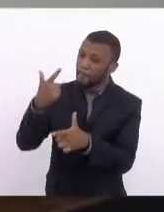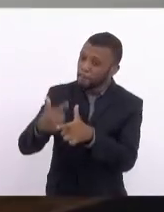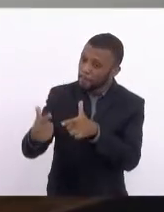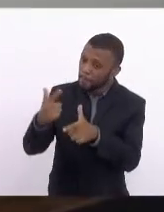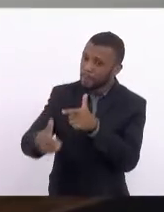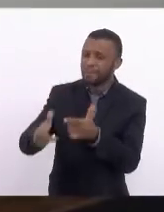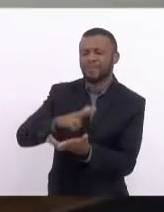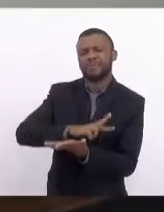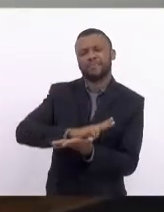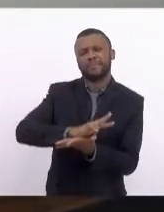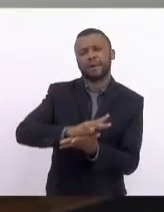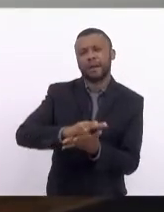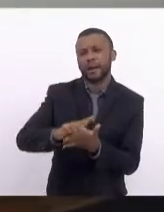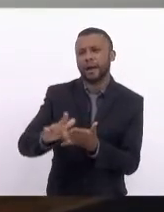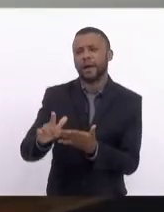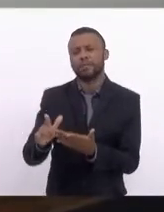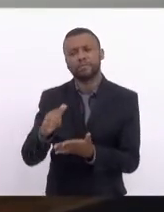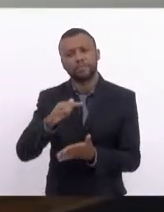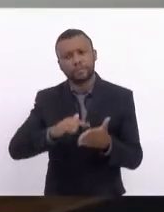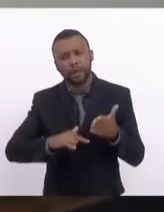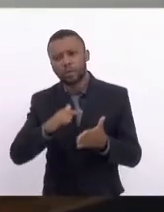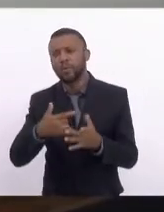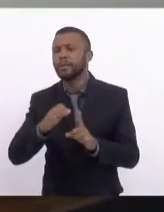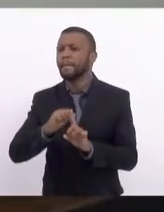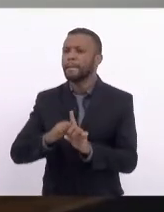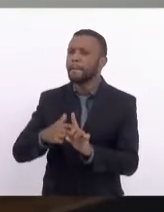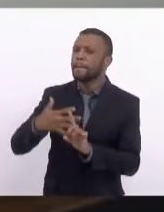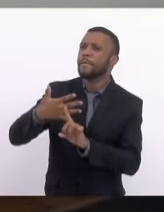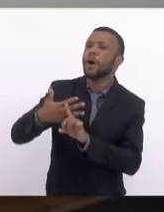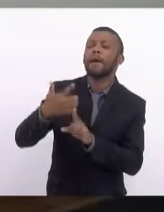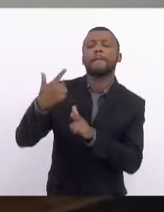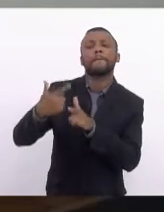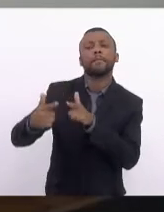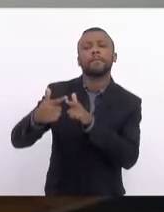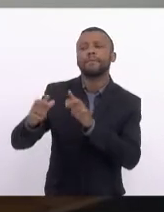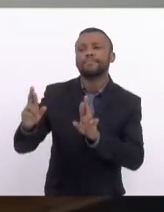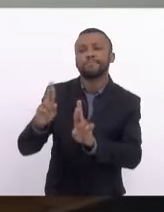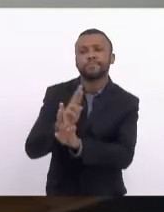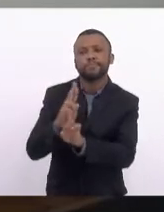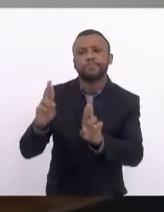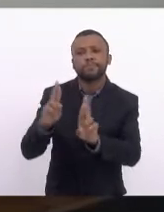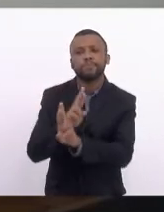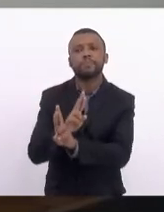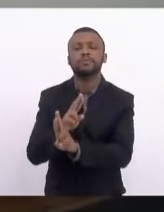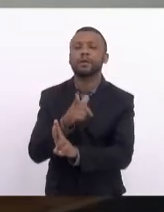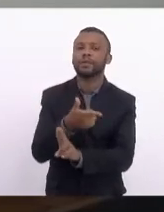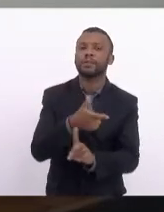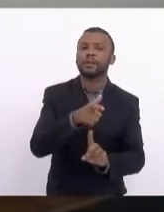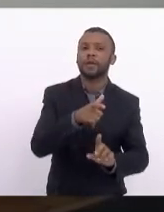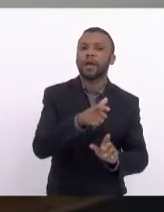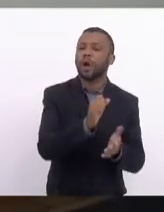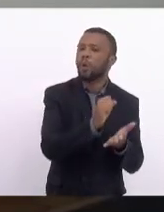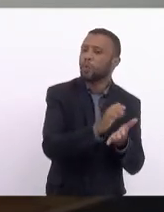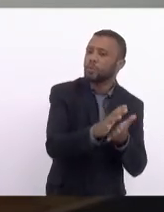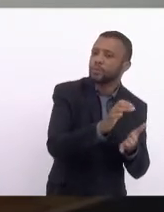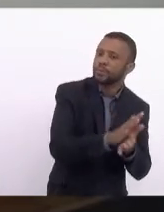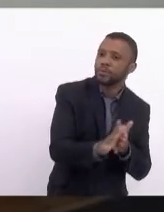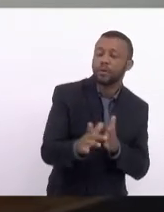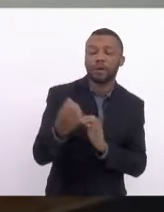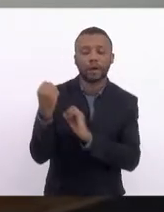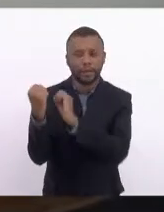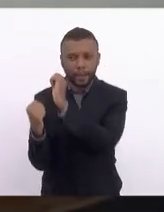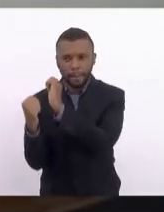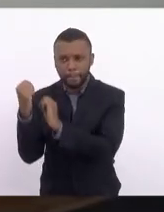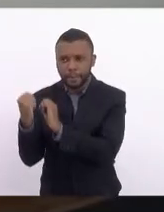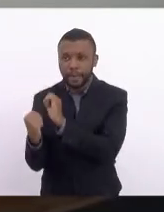né, em aumento das contas, em problemas na relação entre consumidor e a concessionária, porque essa é